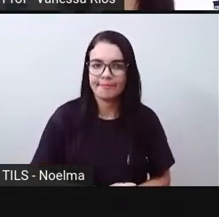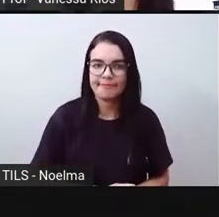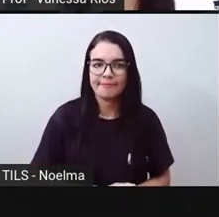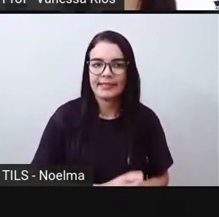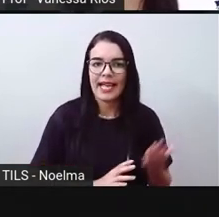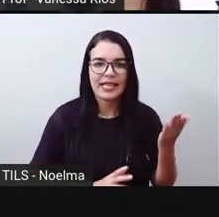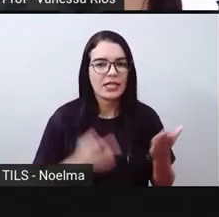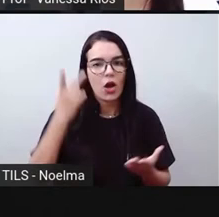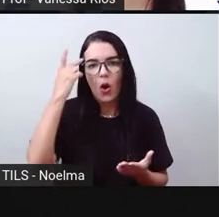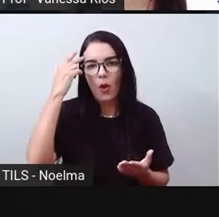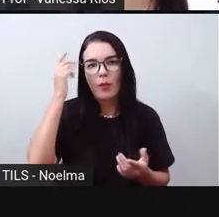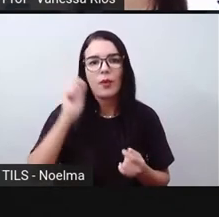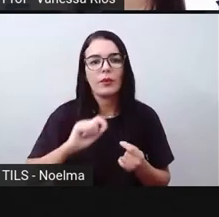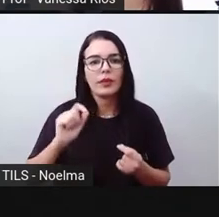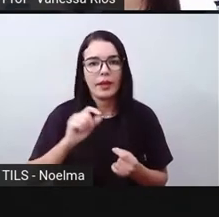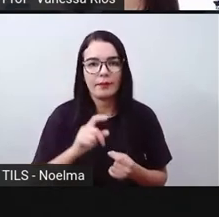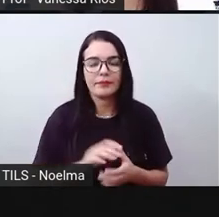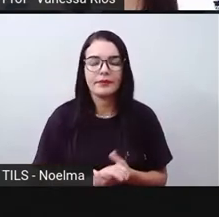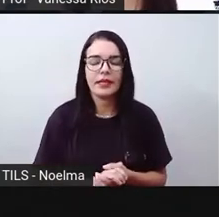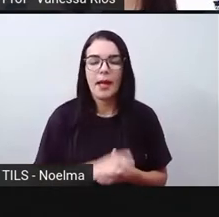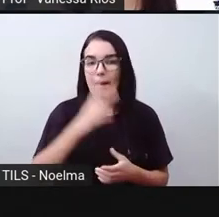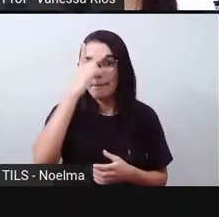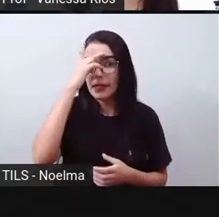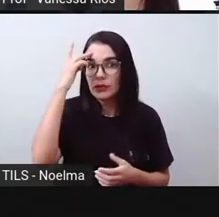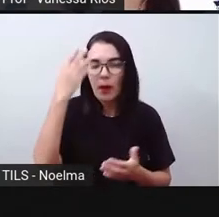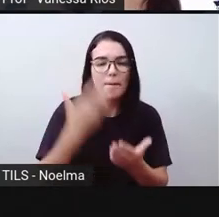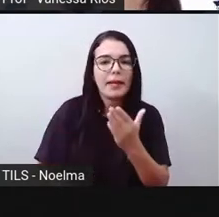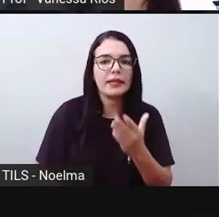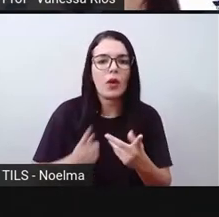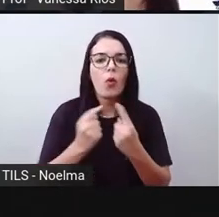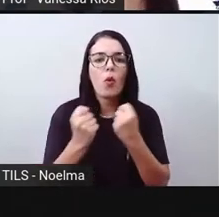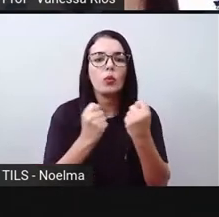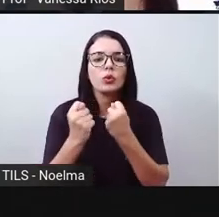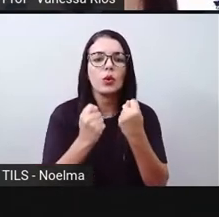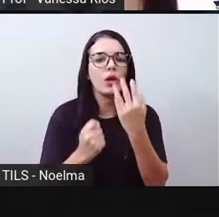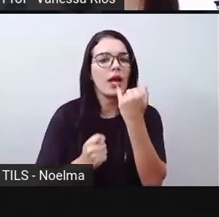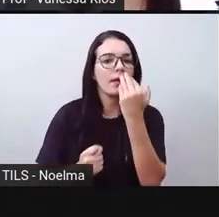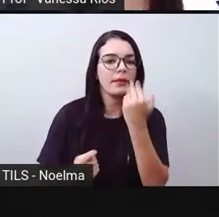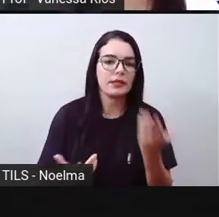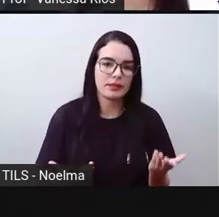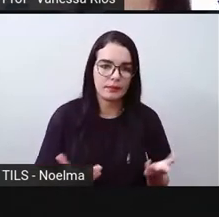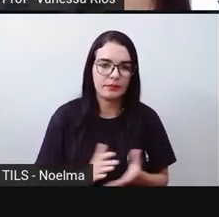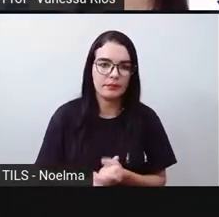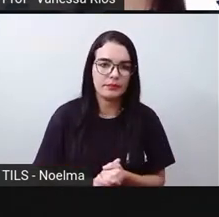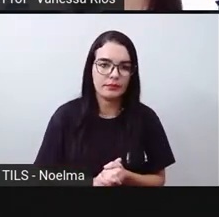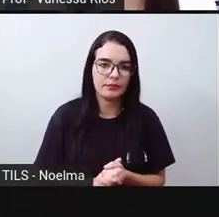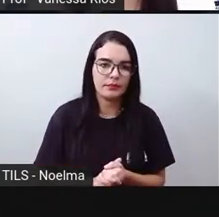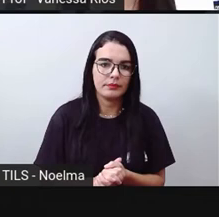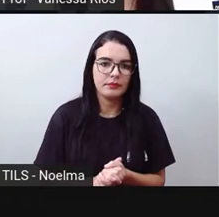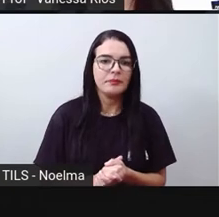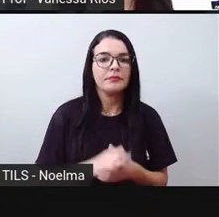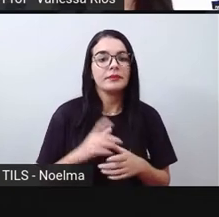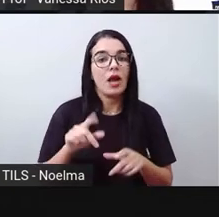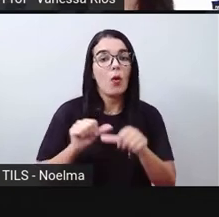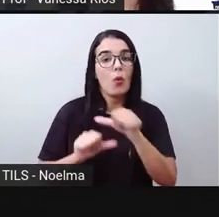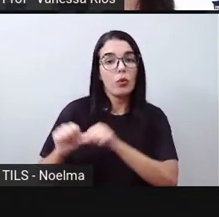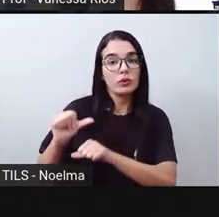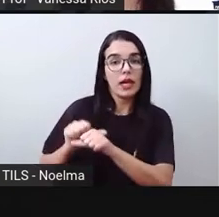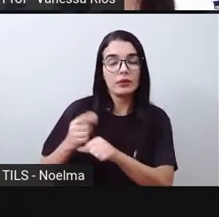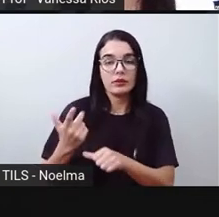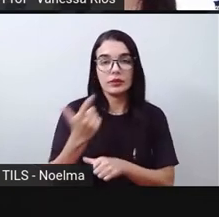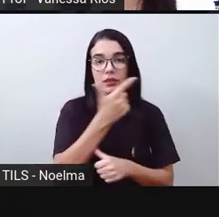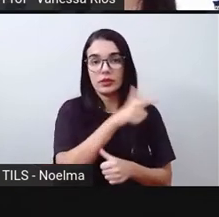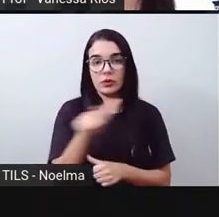ser visto em pessoas que perdem o controle sobre o consumo de alimentos. Ao contrário da bulimia e da anorexia